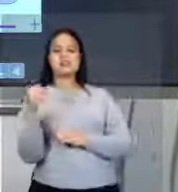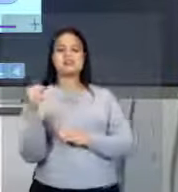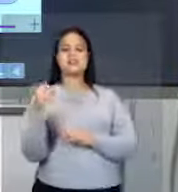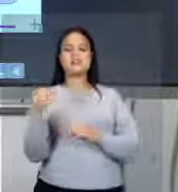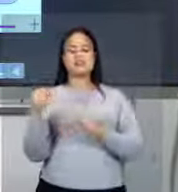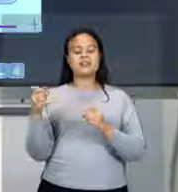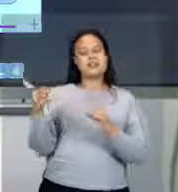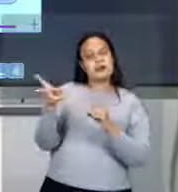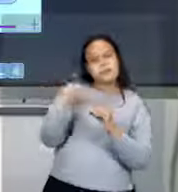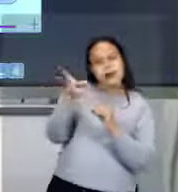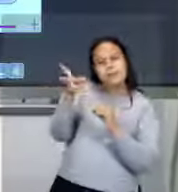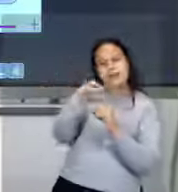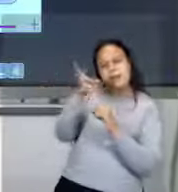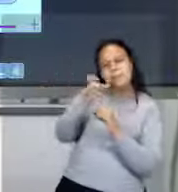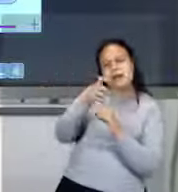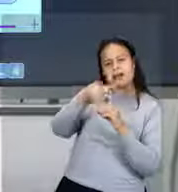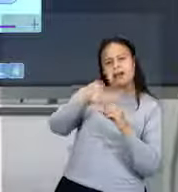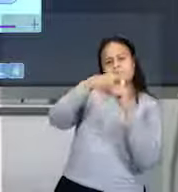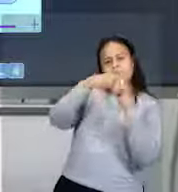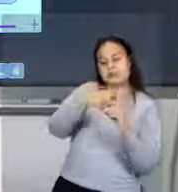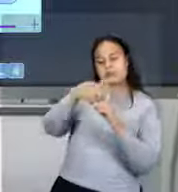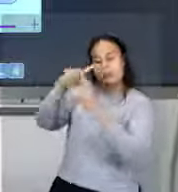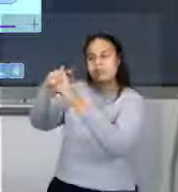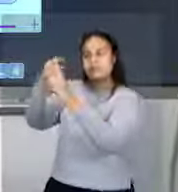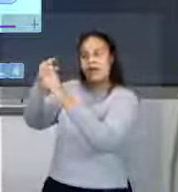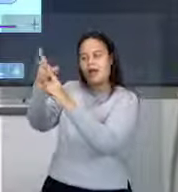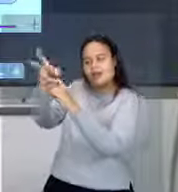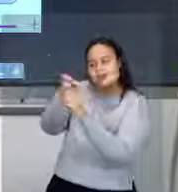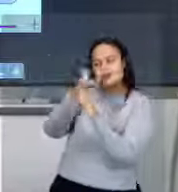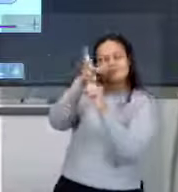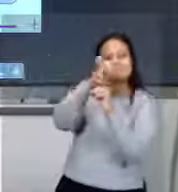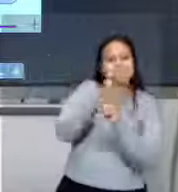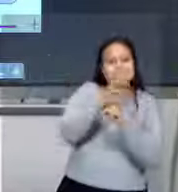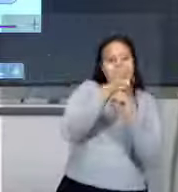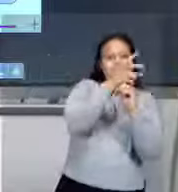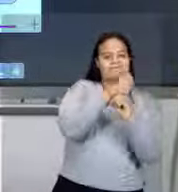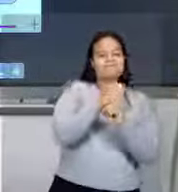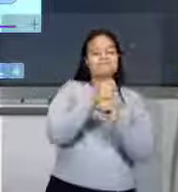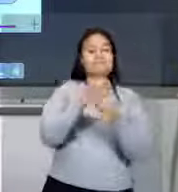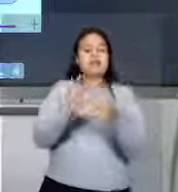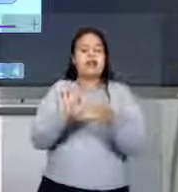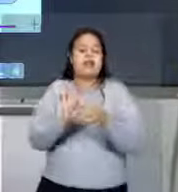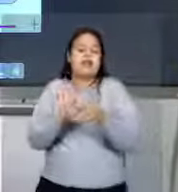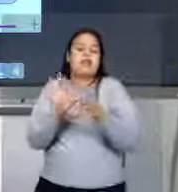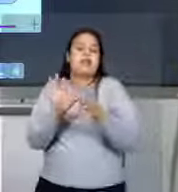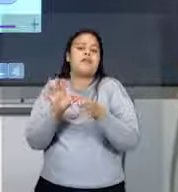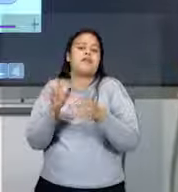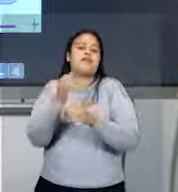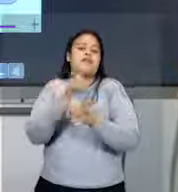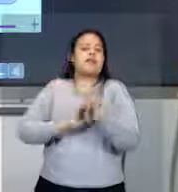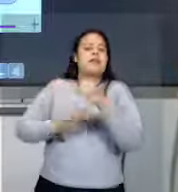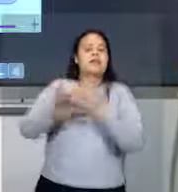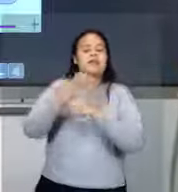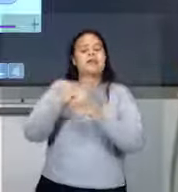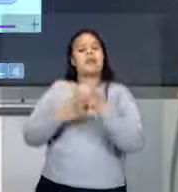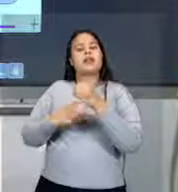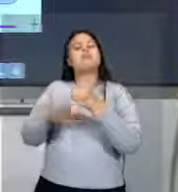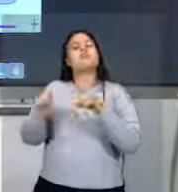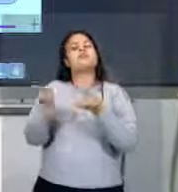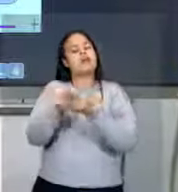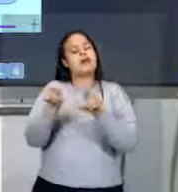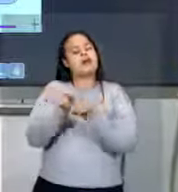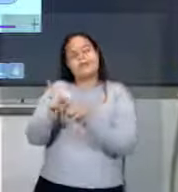se atraem. Esses elétrons livres serão também repelidos pelo